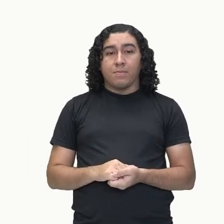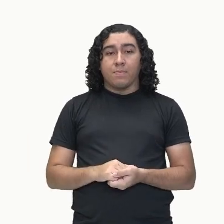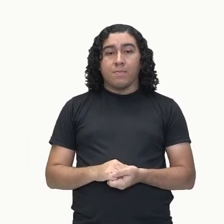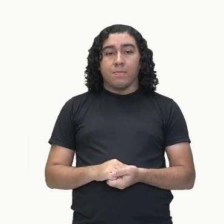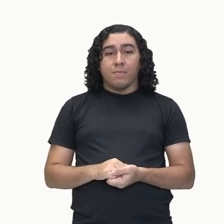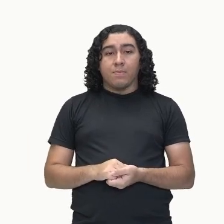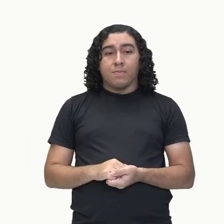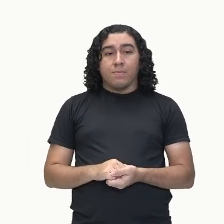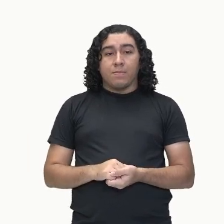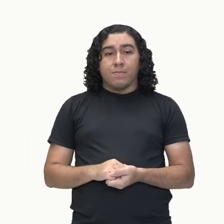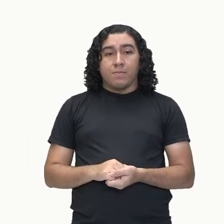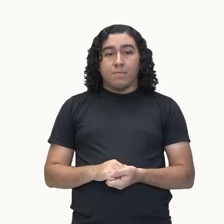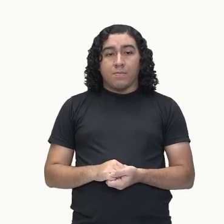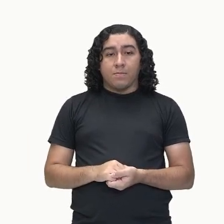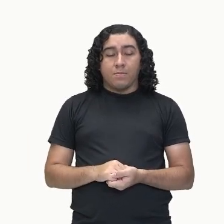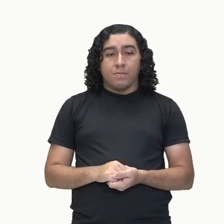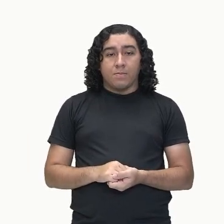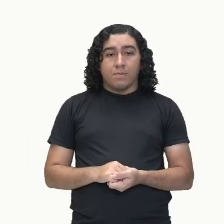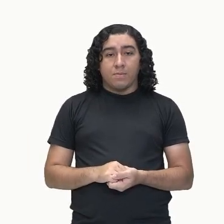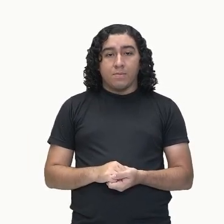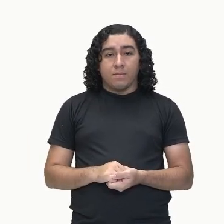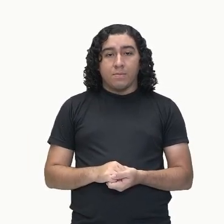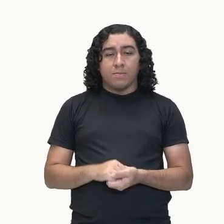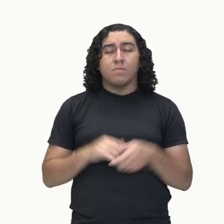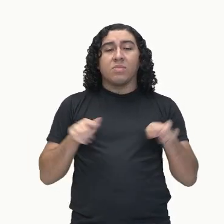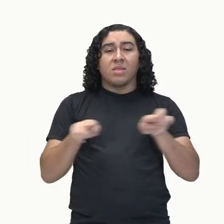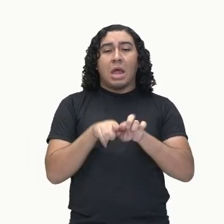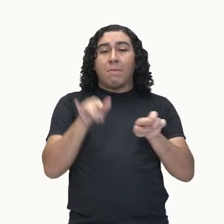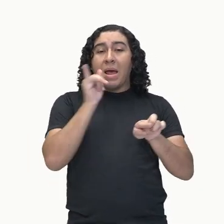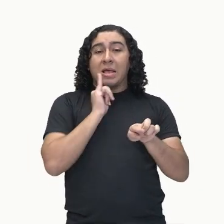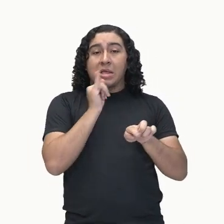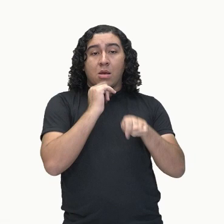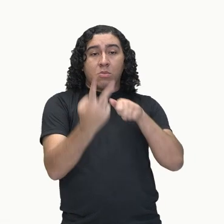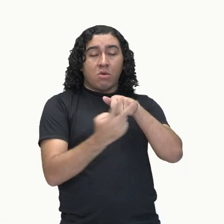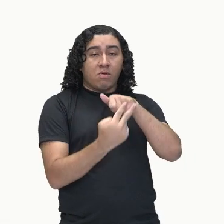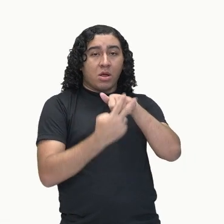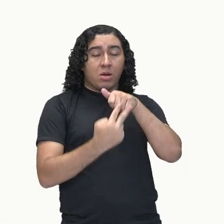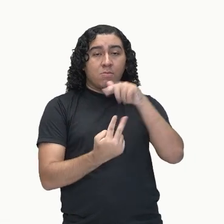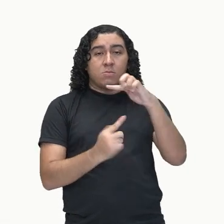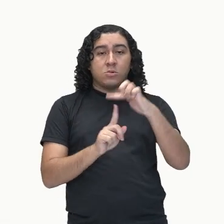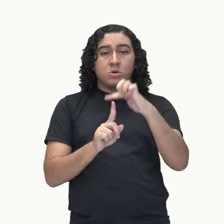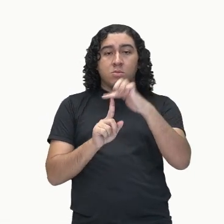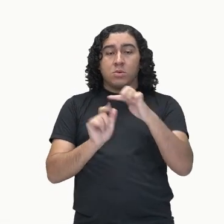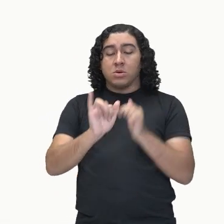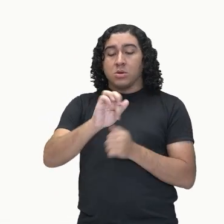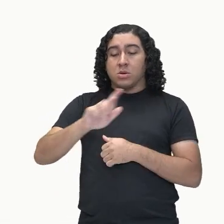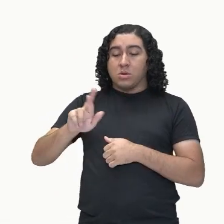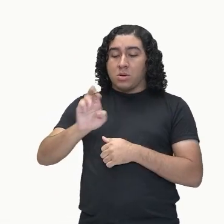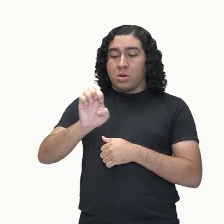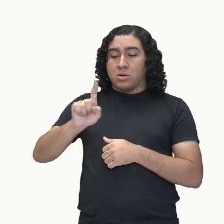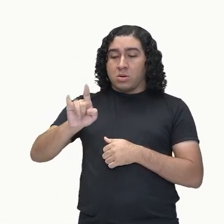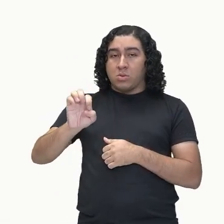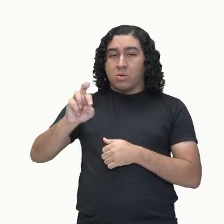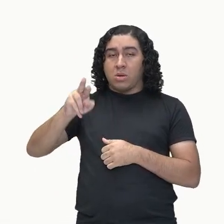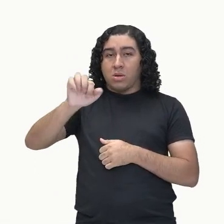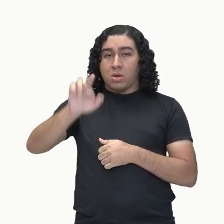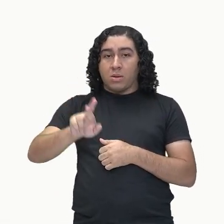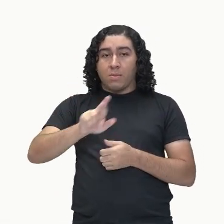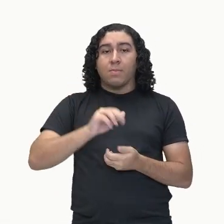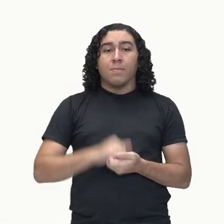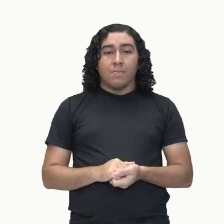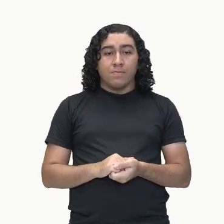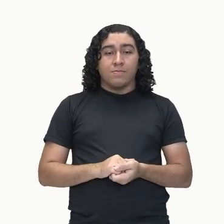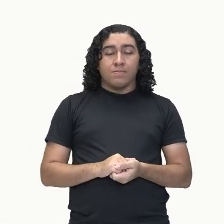verbos irregular irregulares com sua irregularidade prpria presente